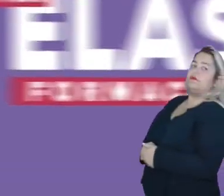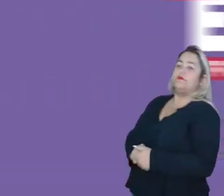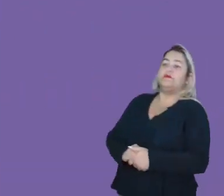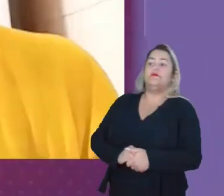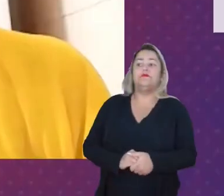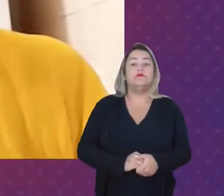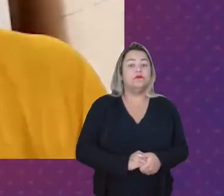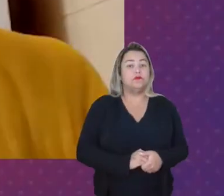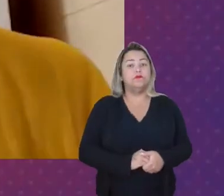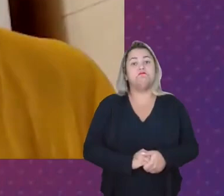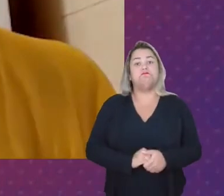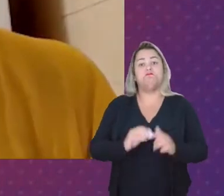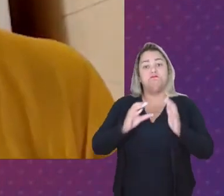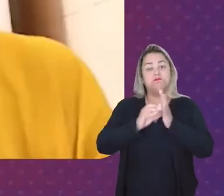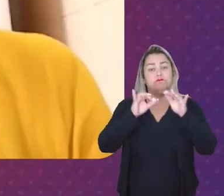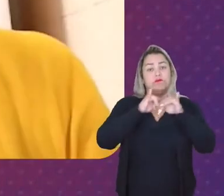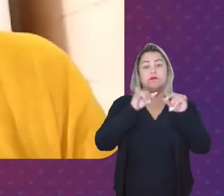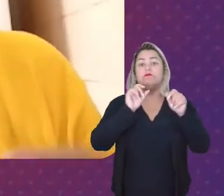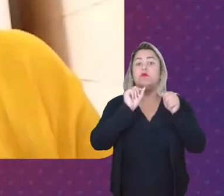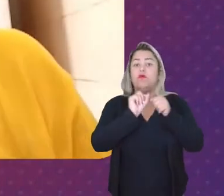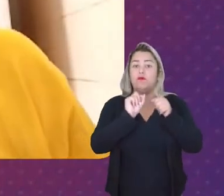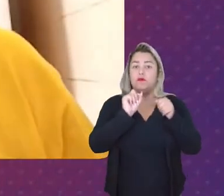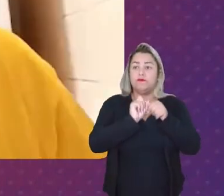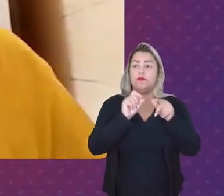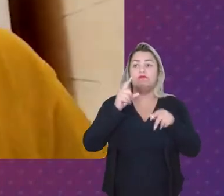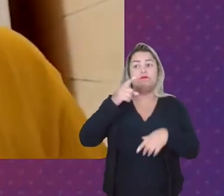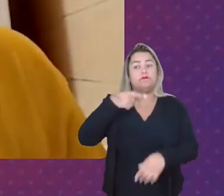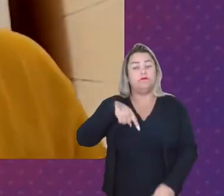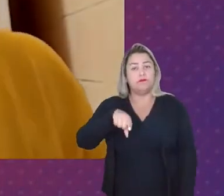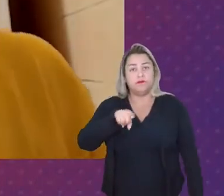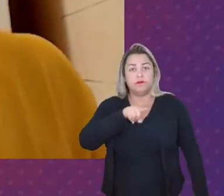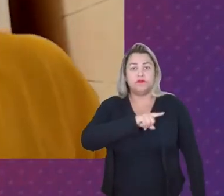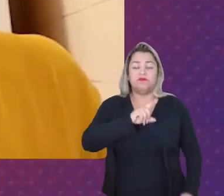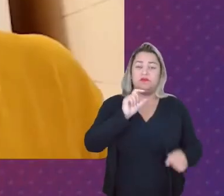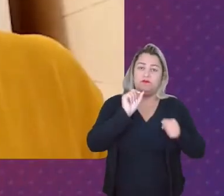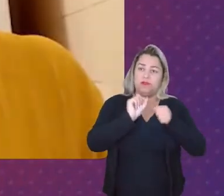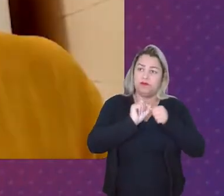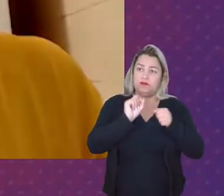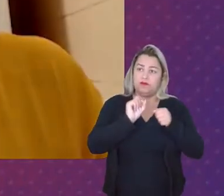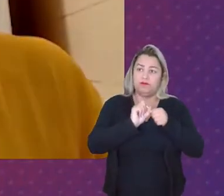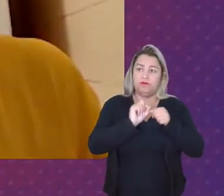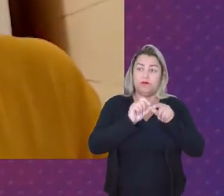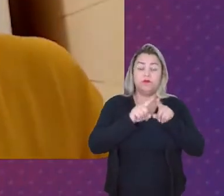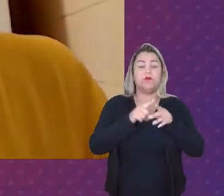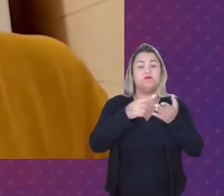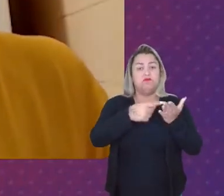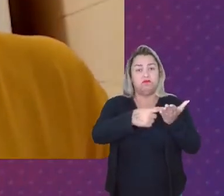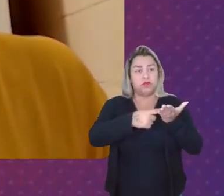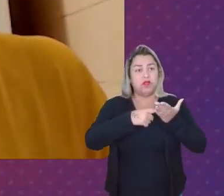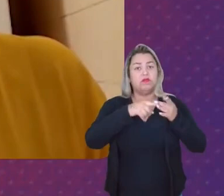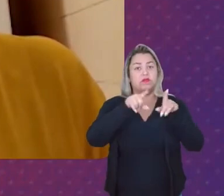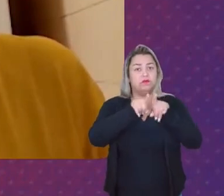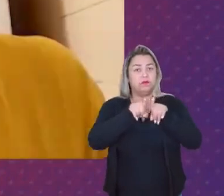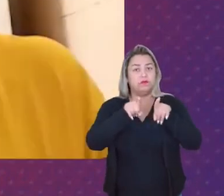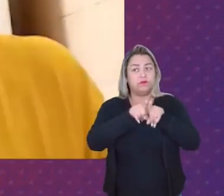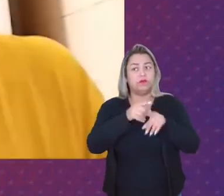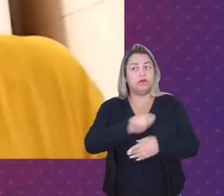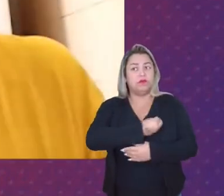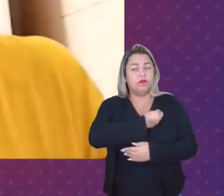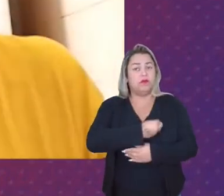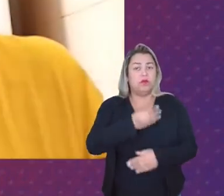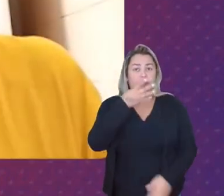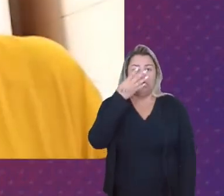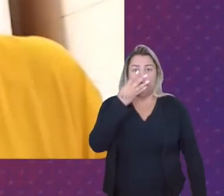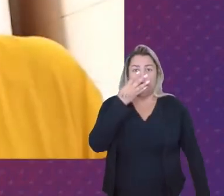Ele já em campanha, o que é que a gente fez? A gente foi convidada para estar no dia